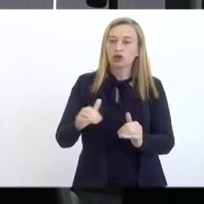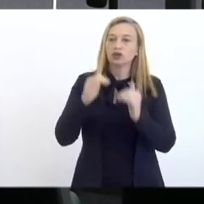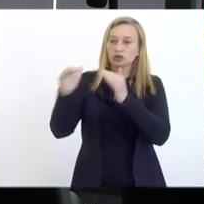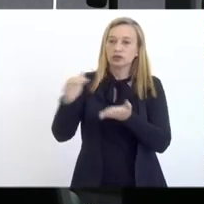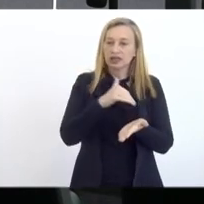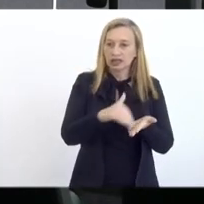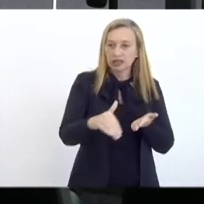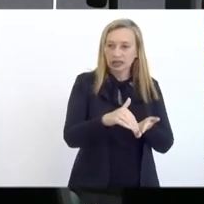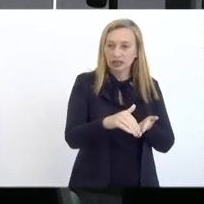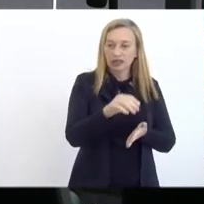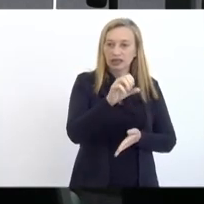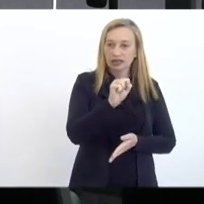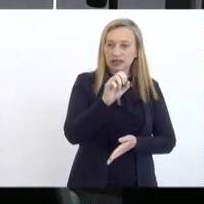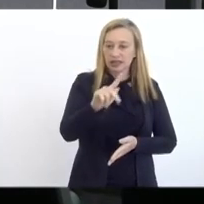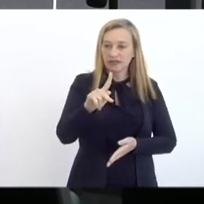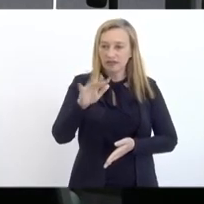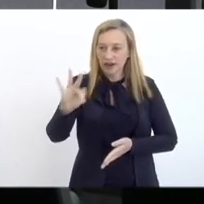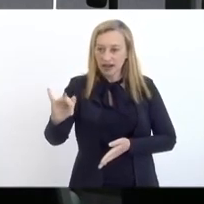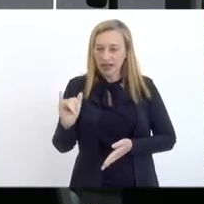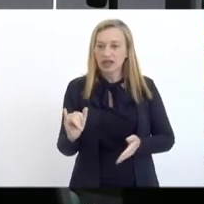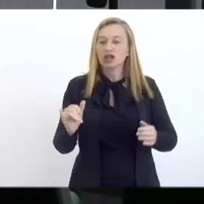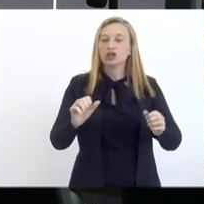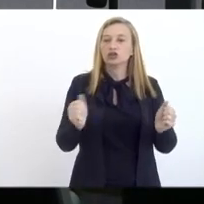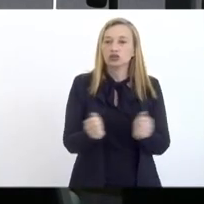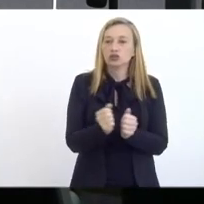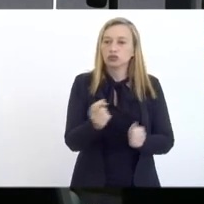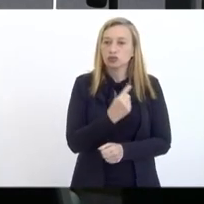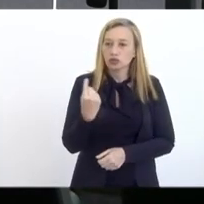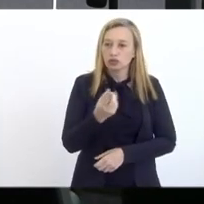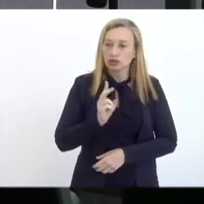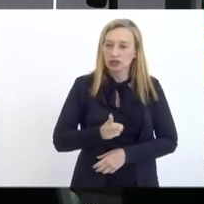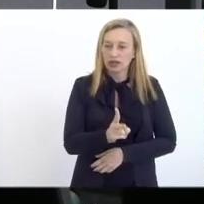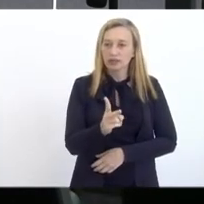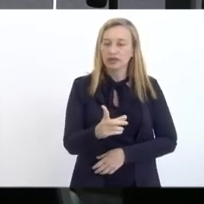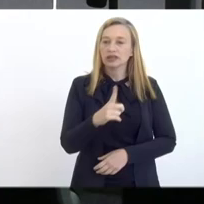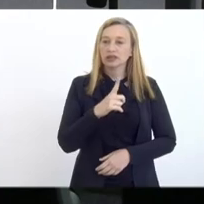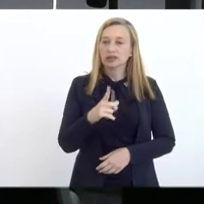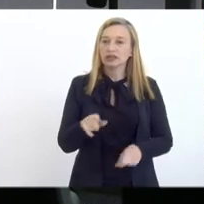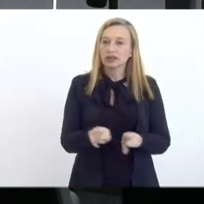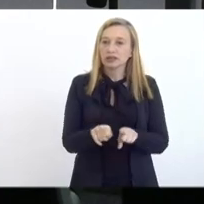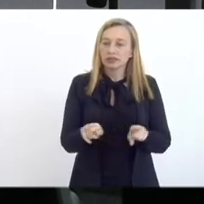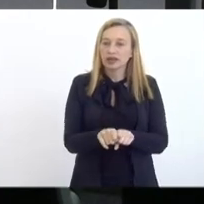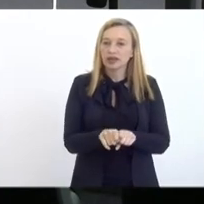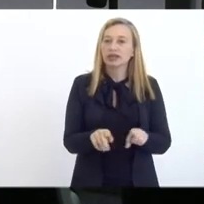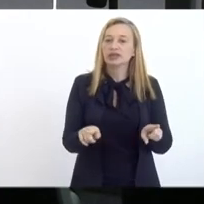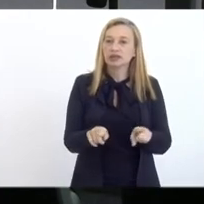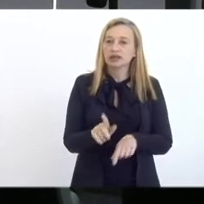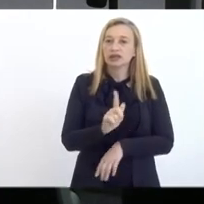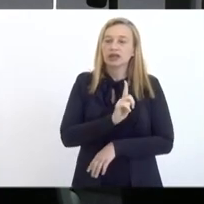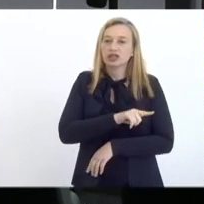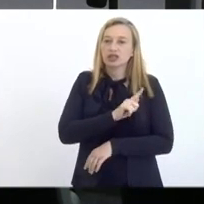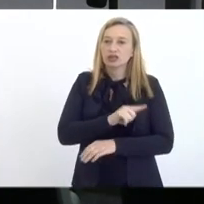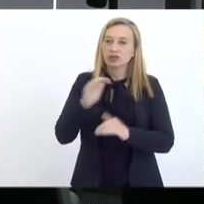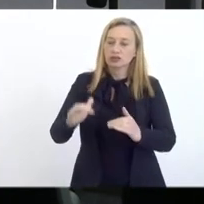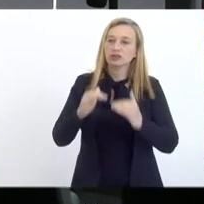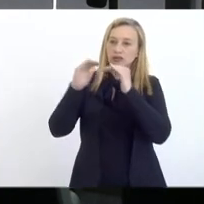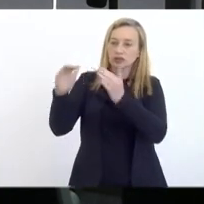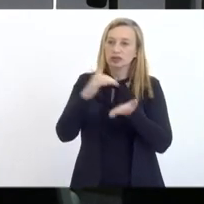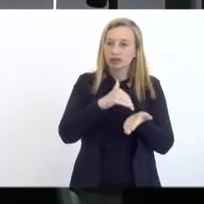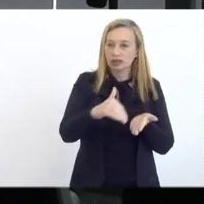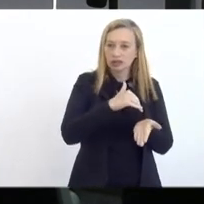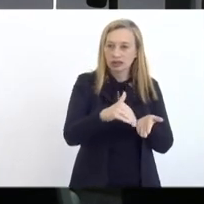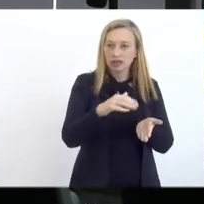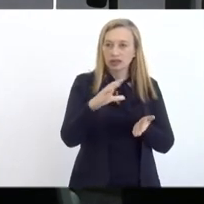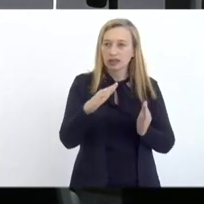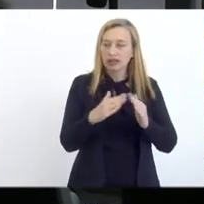Política Fiscal da Cefaz, Bruno, sempre com a gente também, e o subsecretário de Gestão de Pessoas da